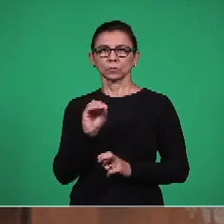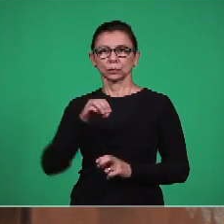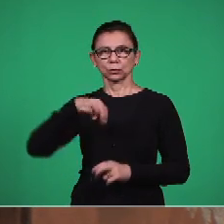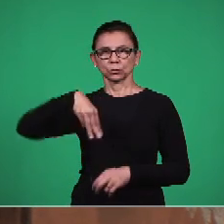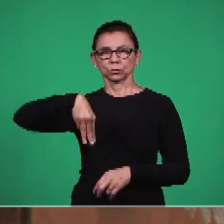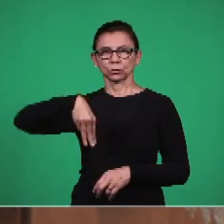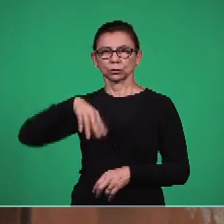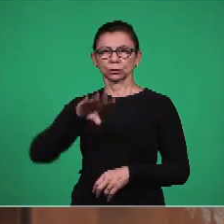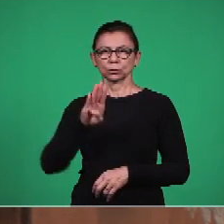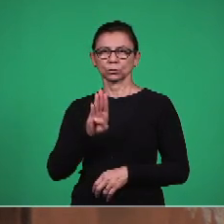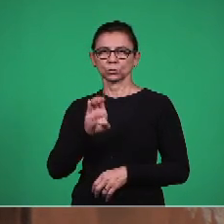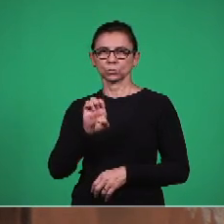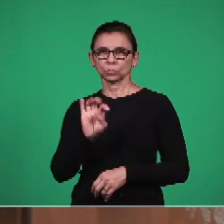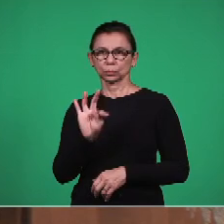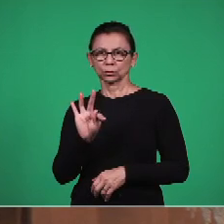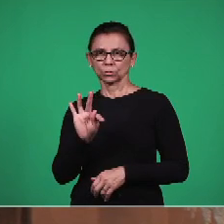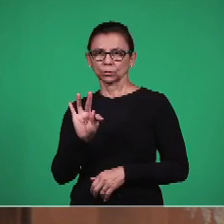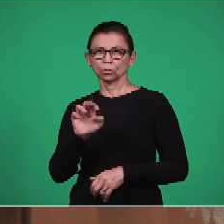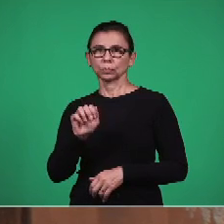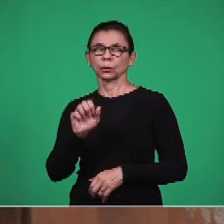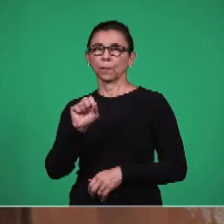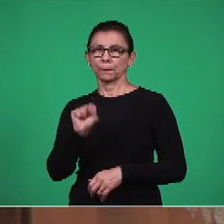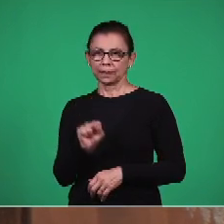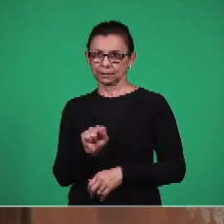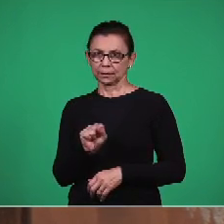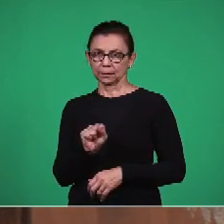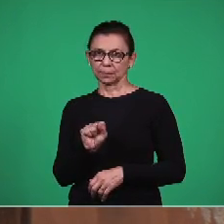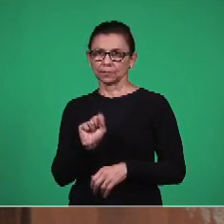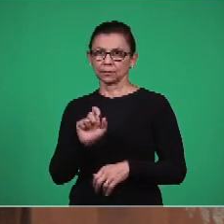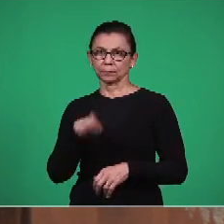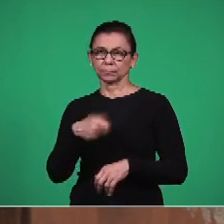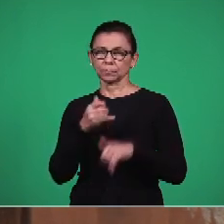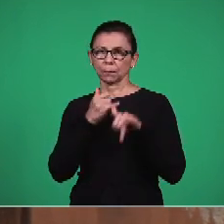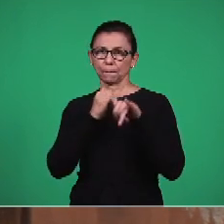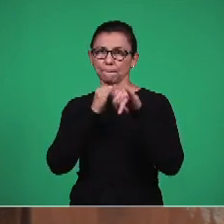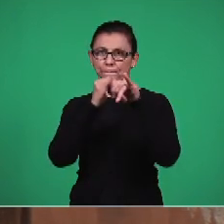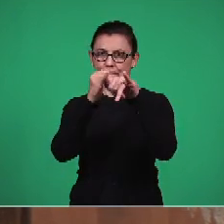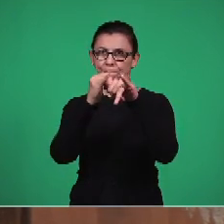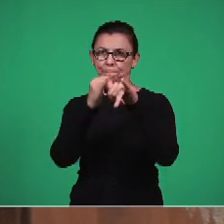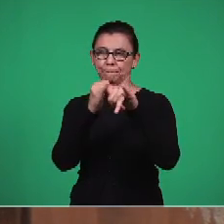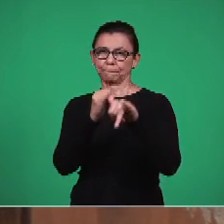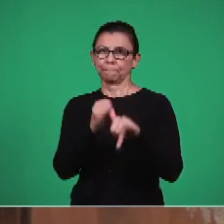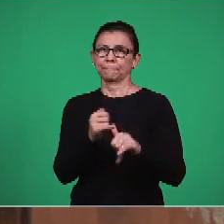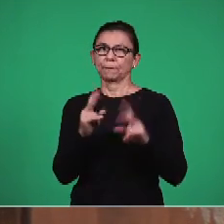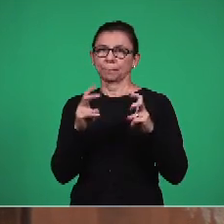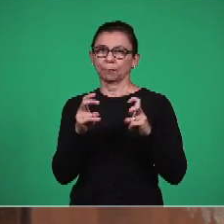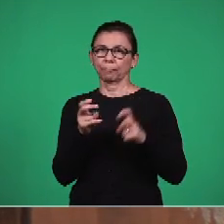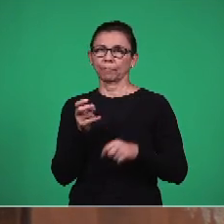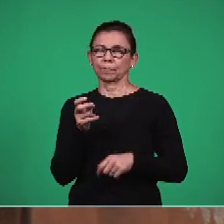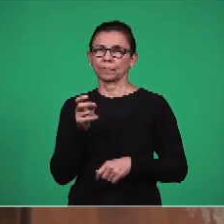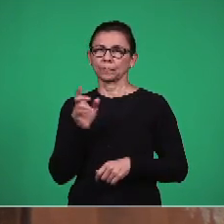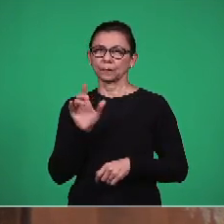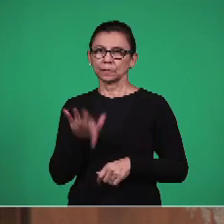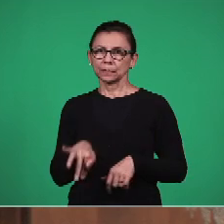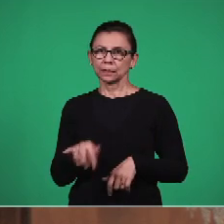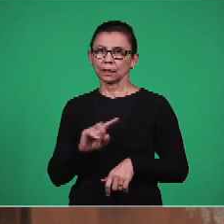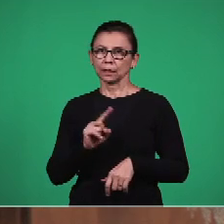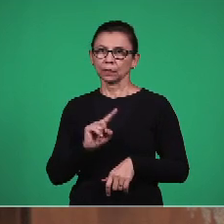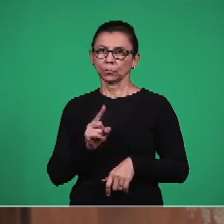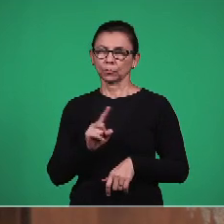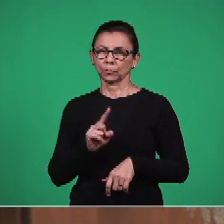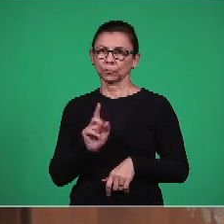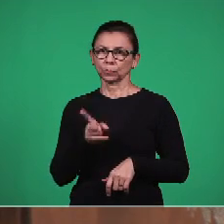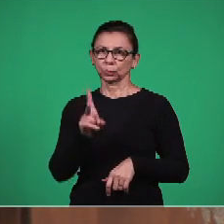esse assunto não vai se encerrar agora. Nós temos muito ainda que ver sobre o assunto. E temos